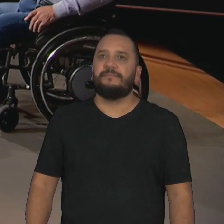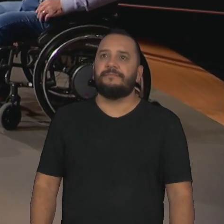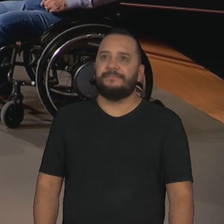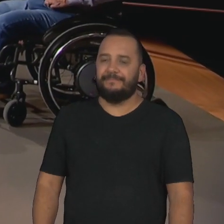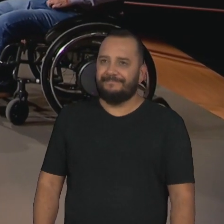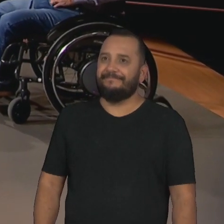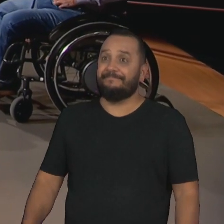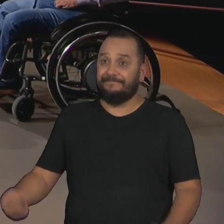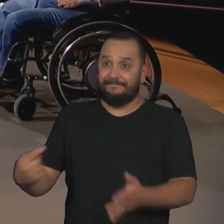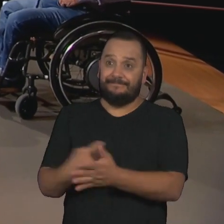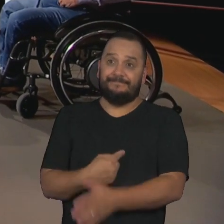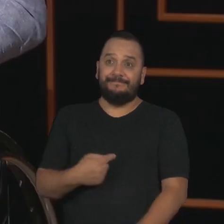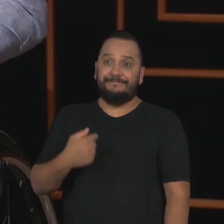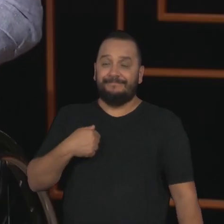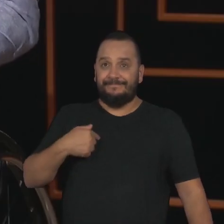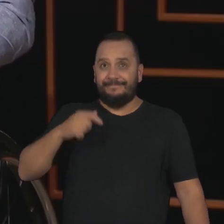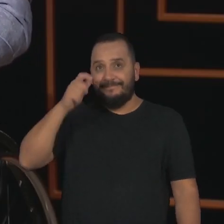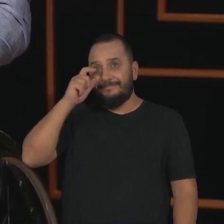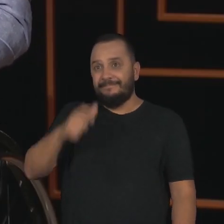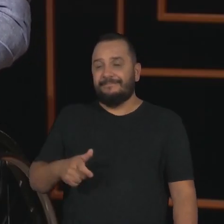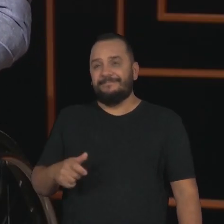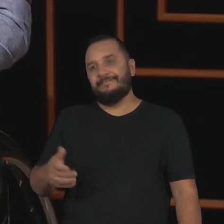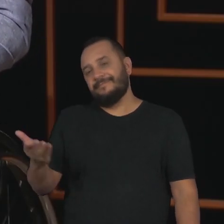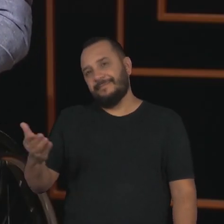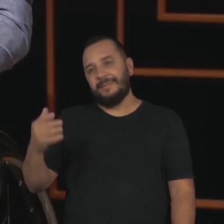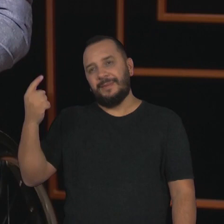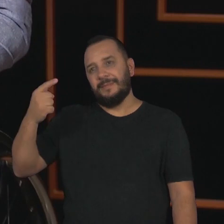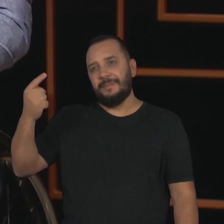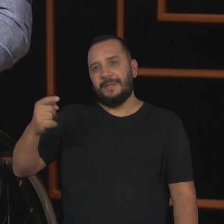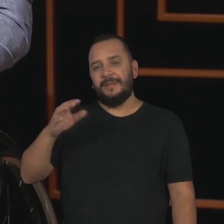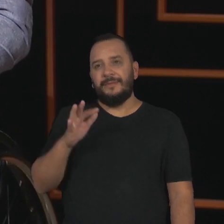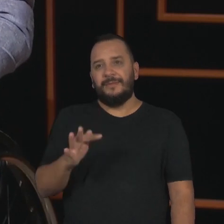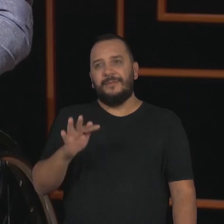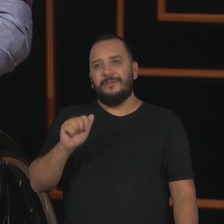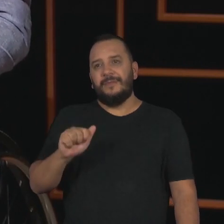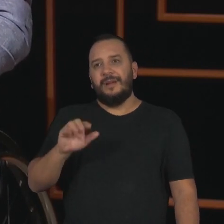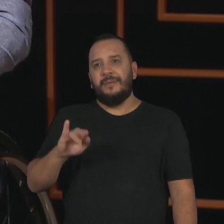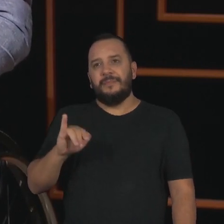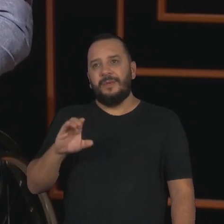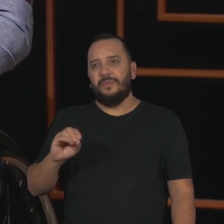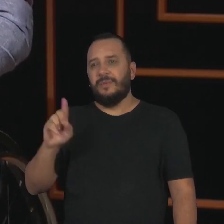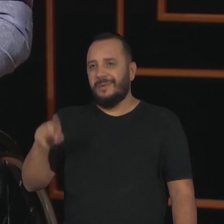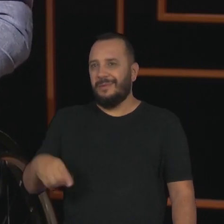Pergunta interessante, né? Primeiro, Fábio é um amigo,